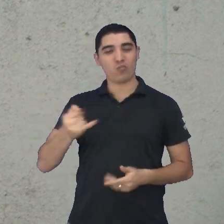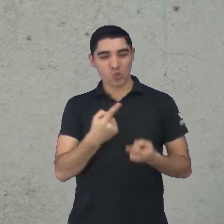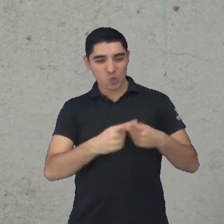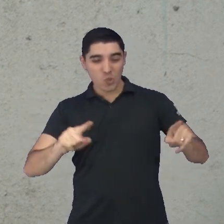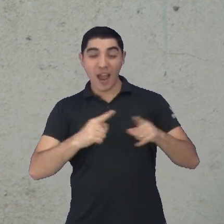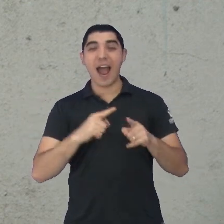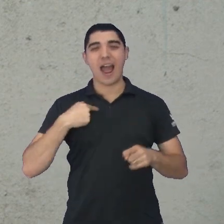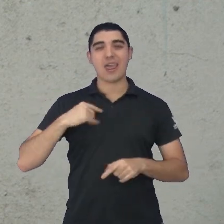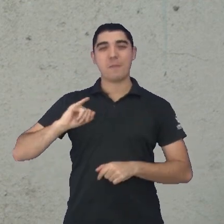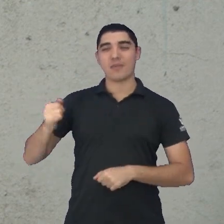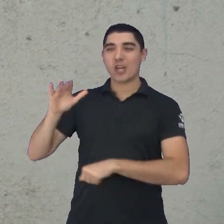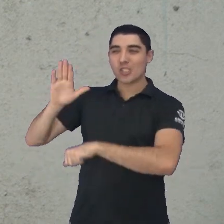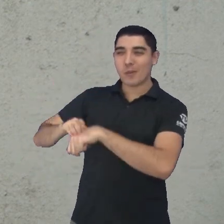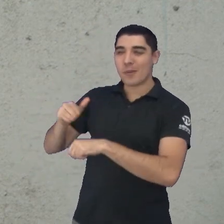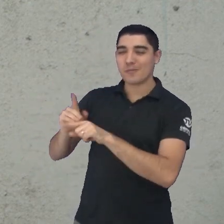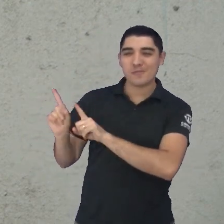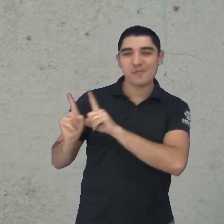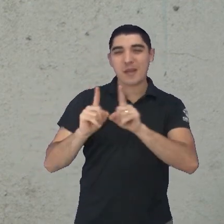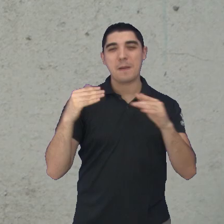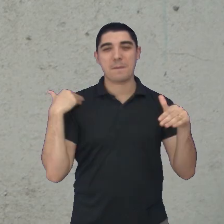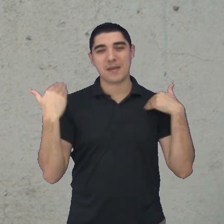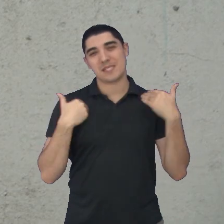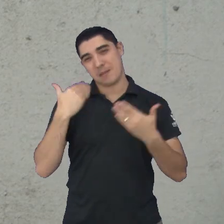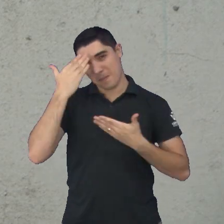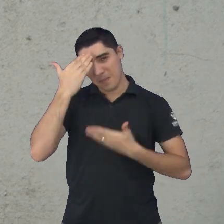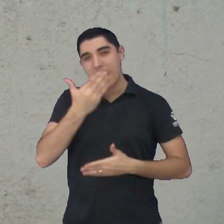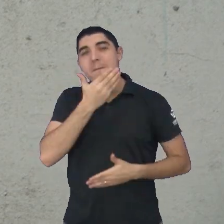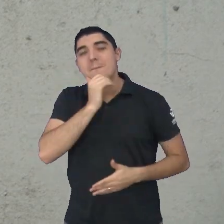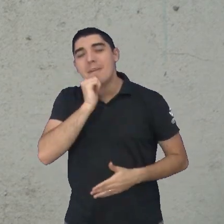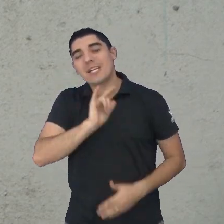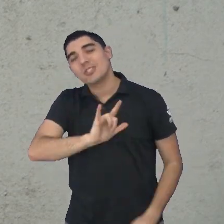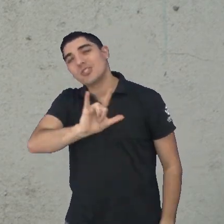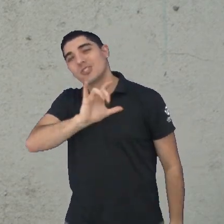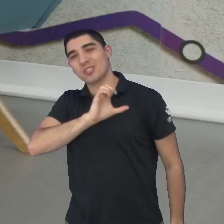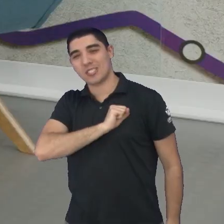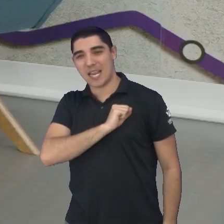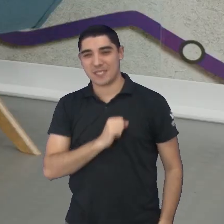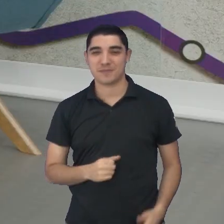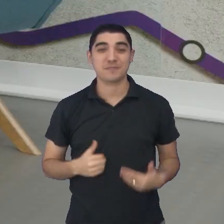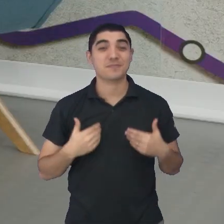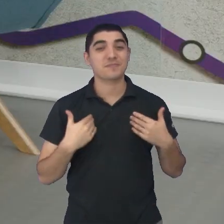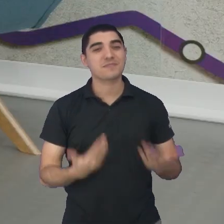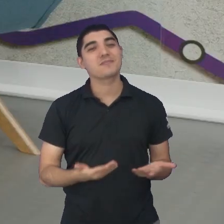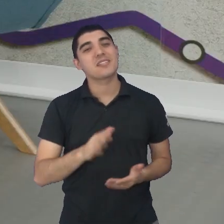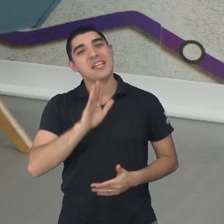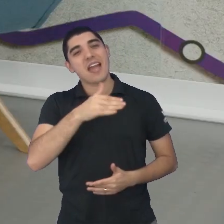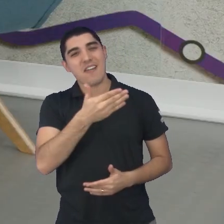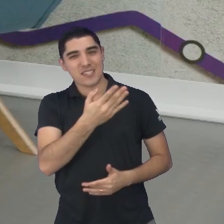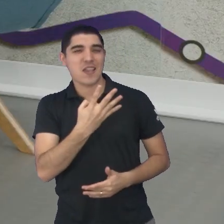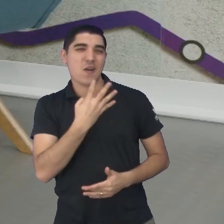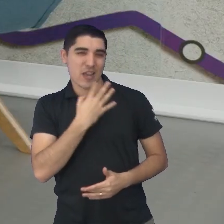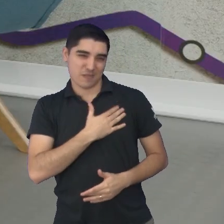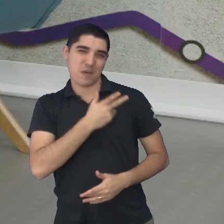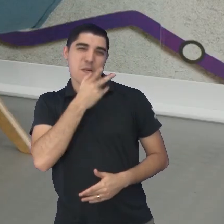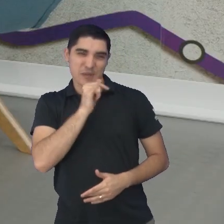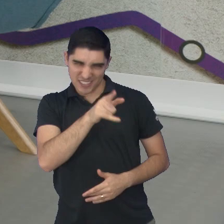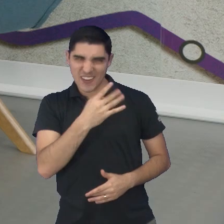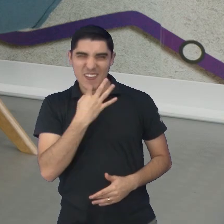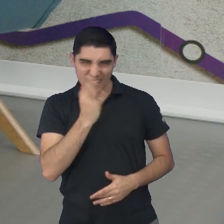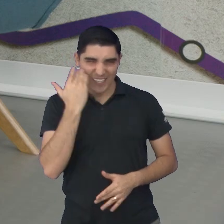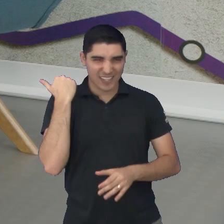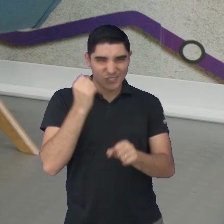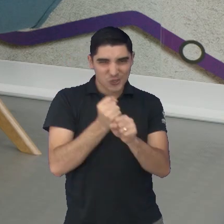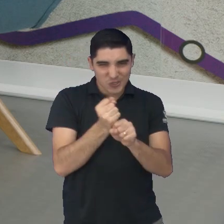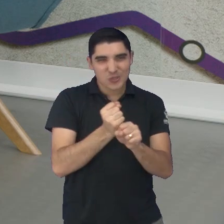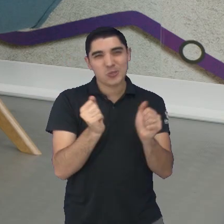os próximos eventos. Fica a dica aí. Obrigada, pai, te amo. Márcio, ó, você conhece muito bem meu pai, né? Conheço.